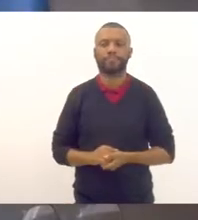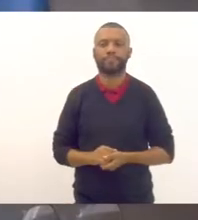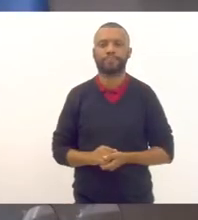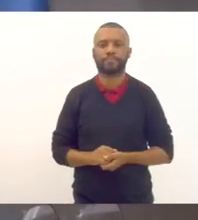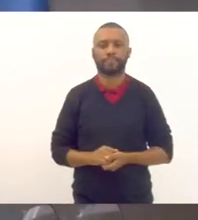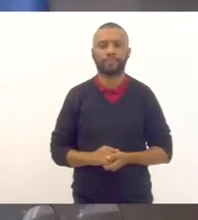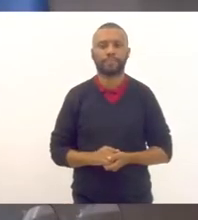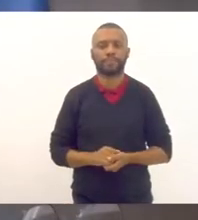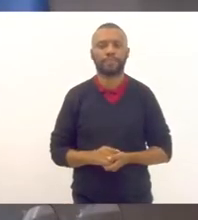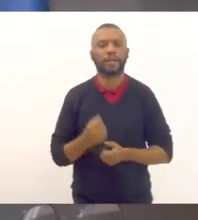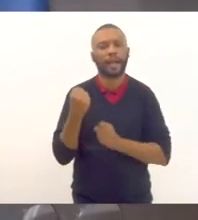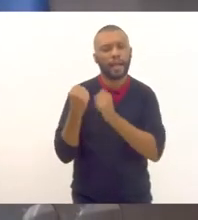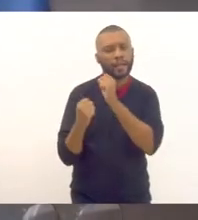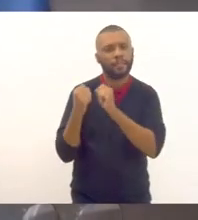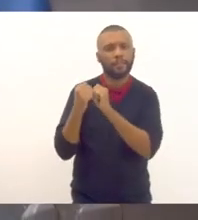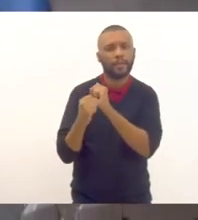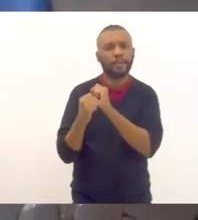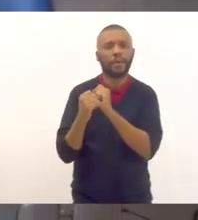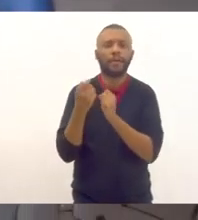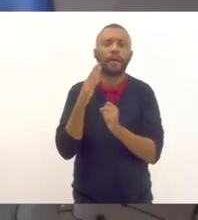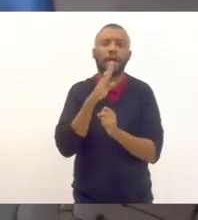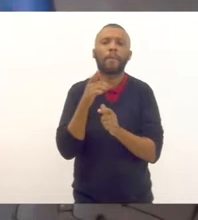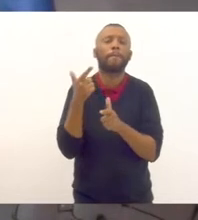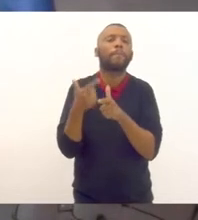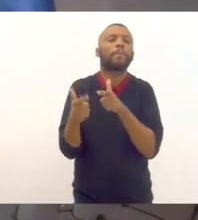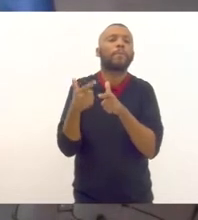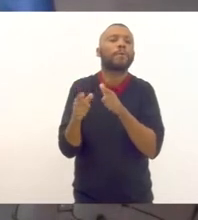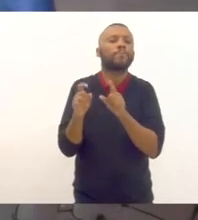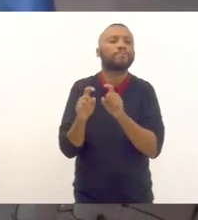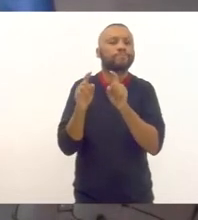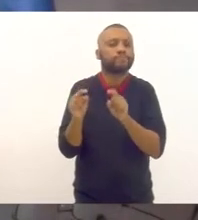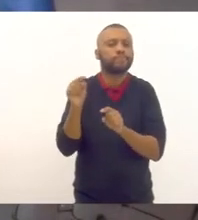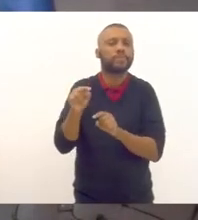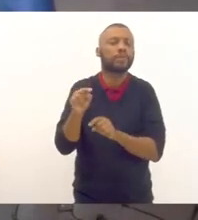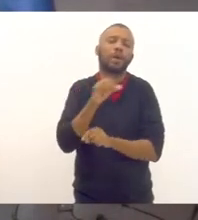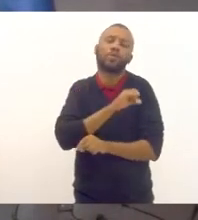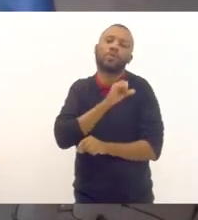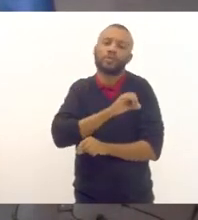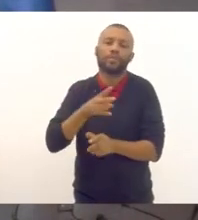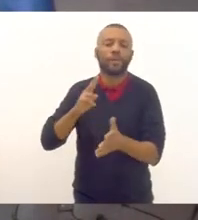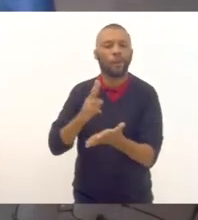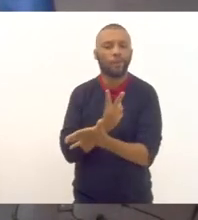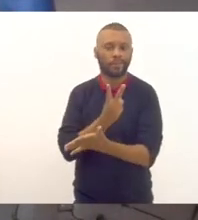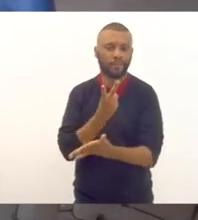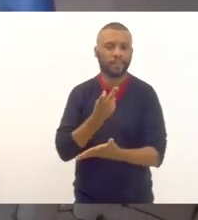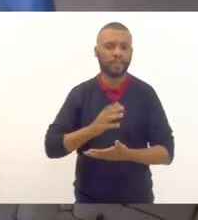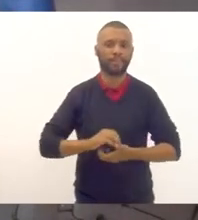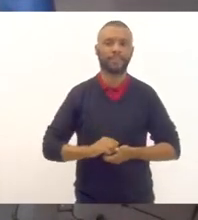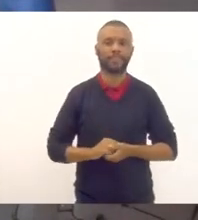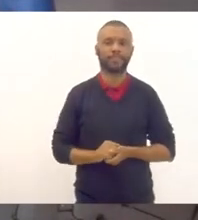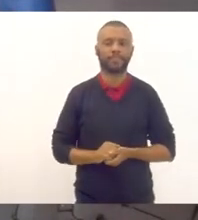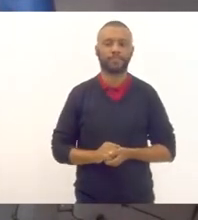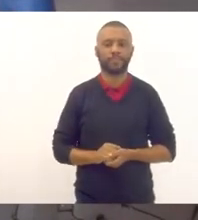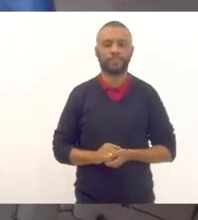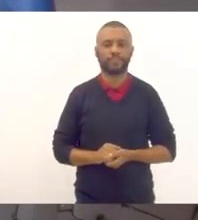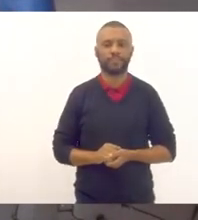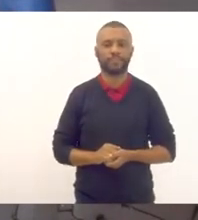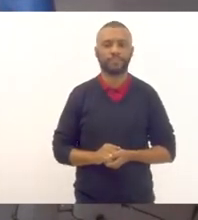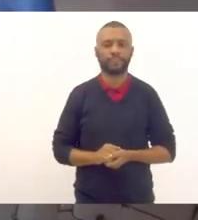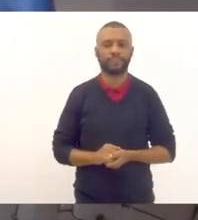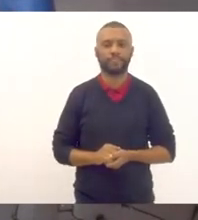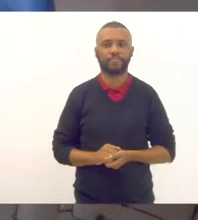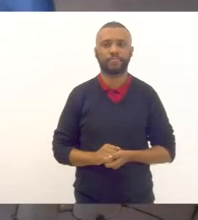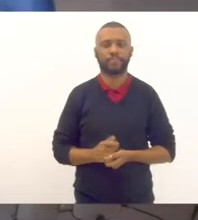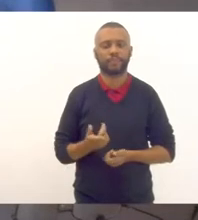entre aspas, o mesmo problema que aqui no Rio de Janeiro vocês estão passando. E, ao